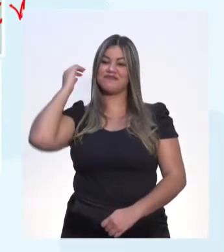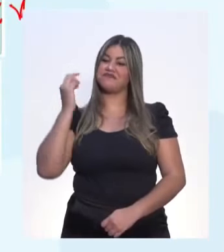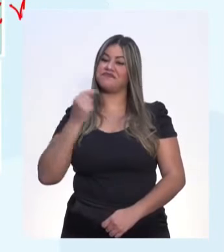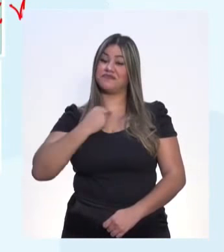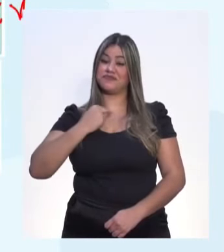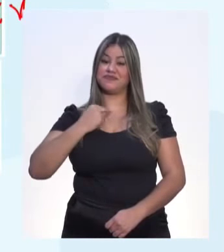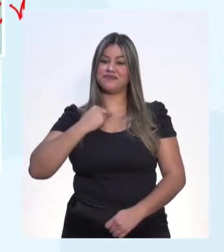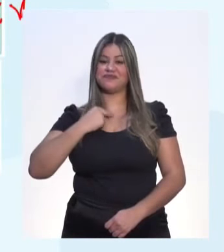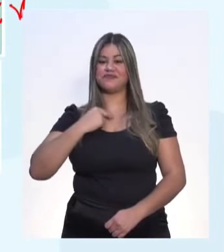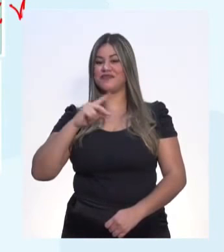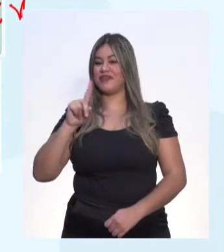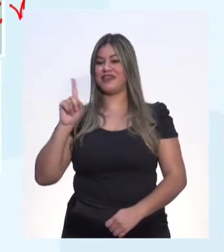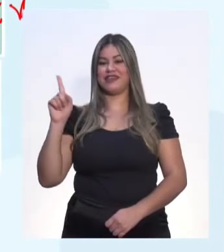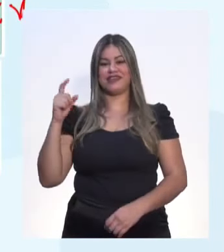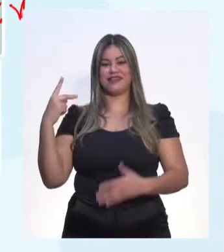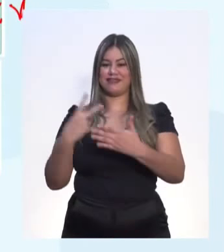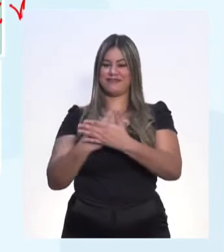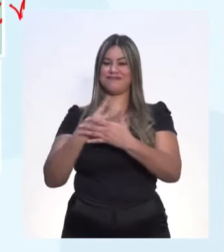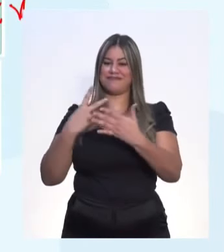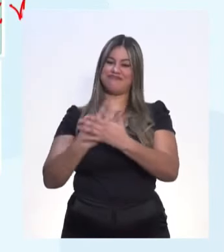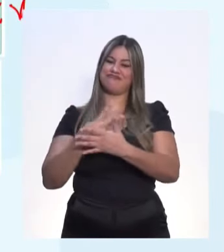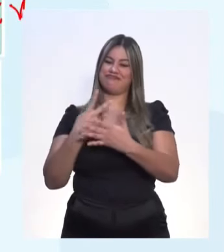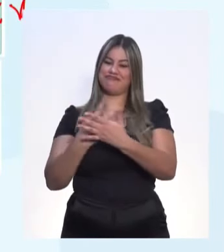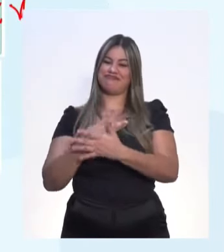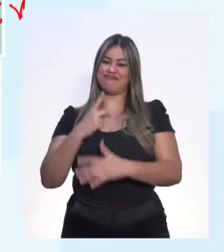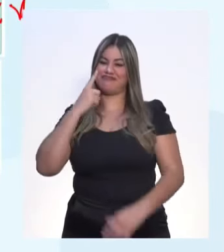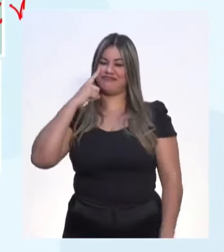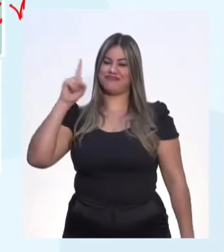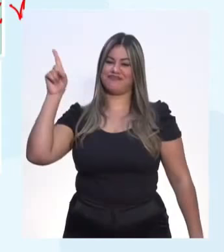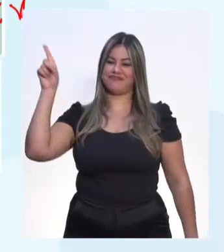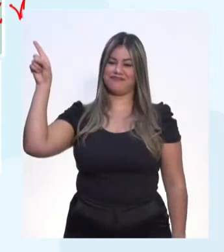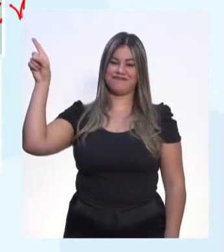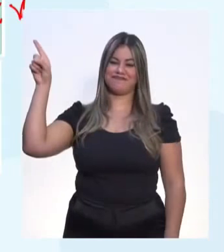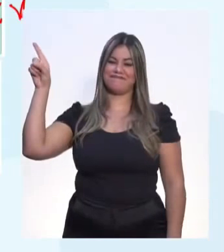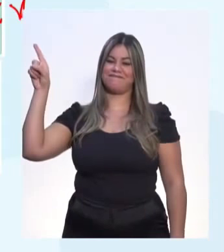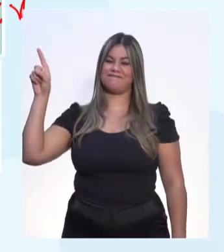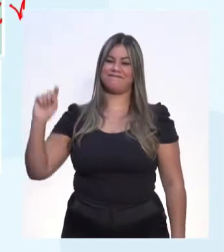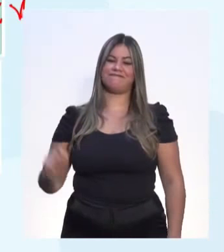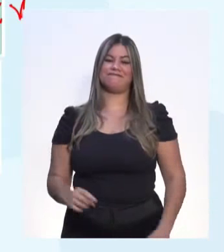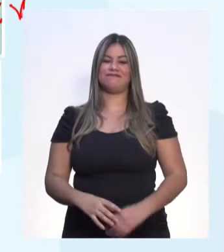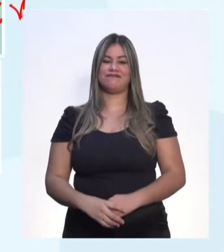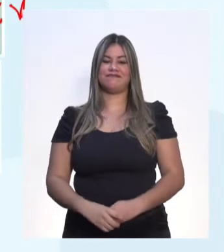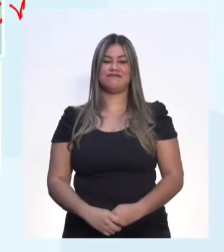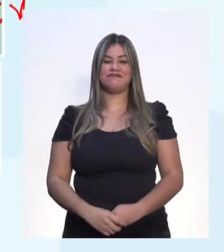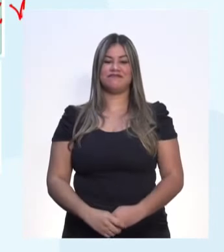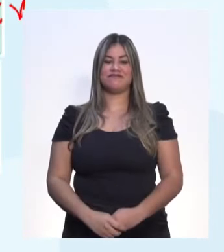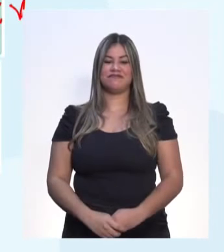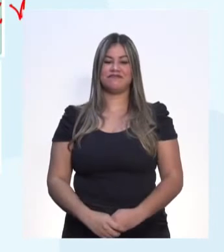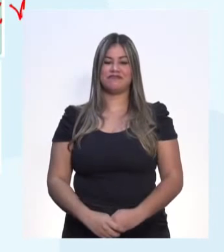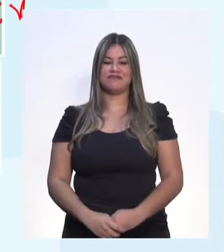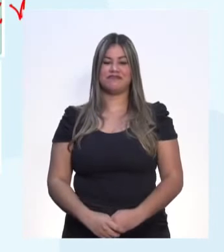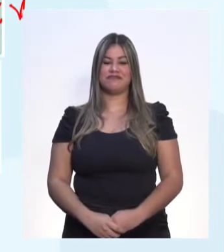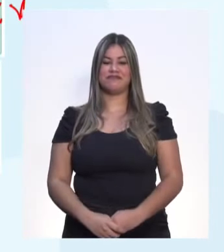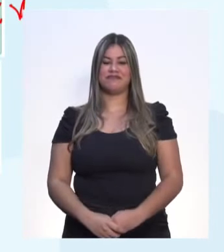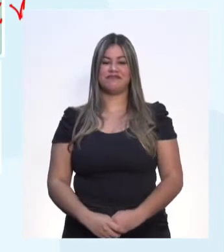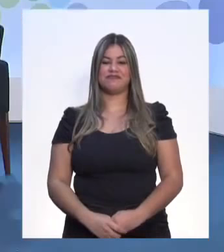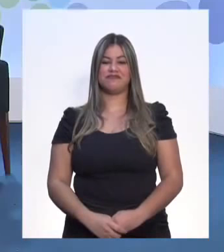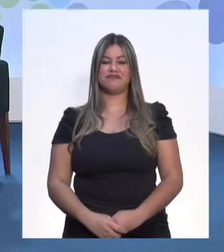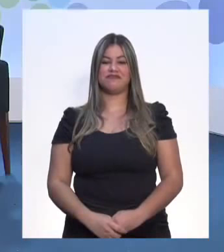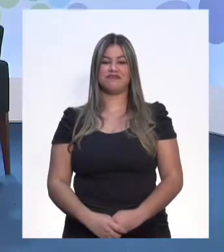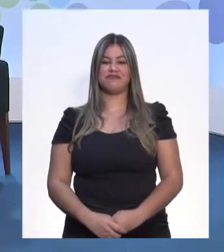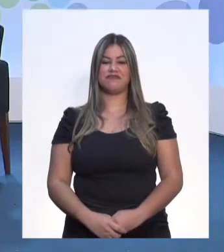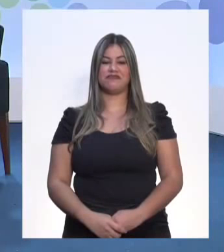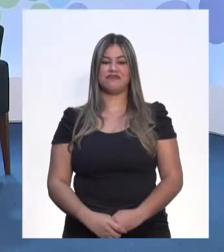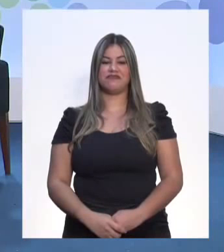tá tchau apagar isso aqui é esse que não pode tá tem tem um gatinho aí se não pode tá errado tá que que eu fiz